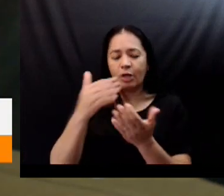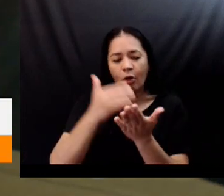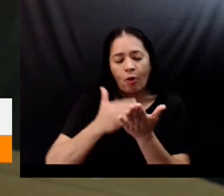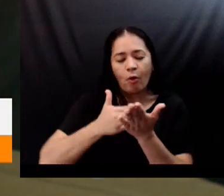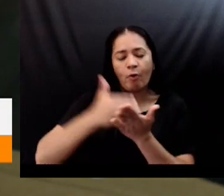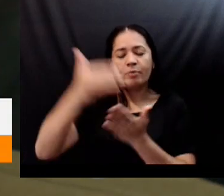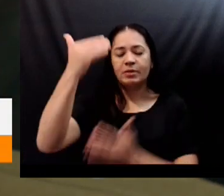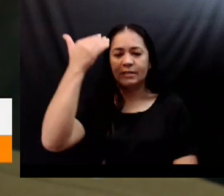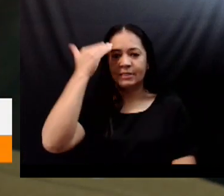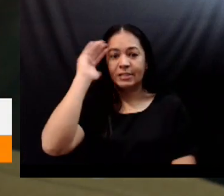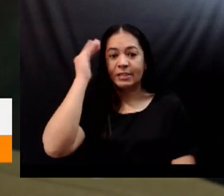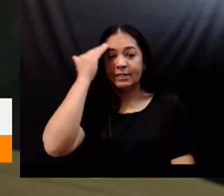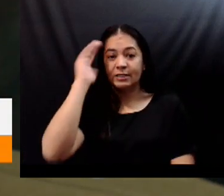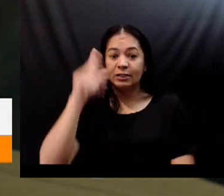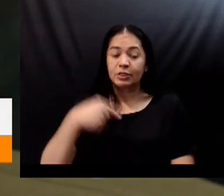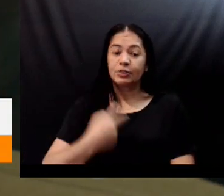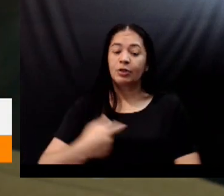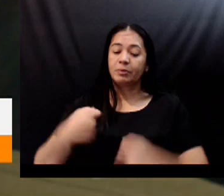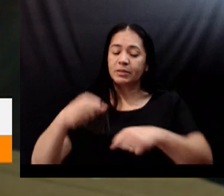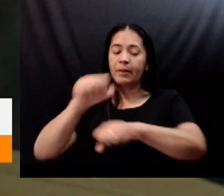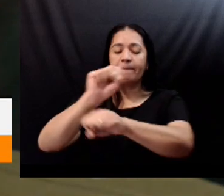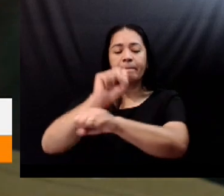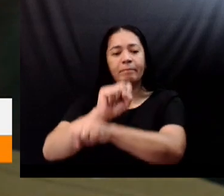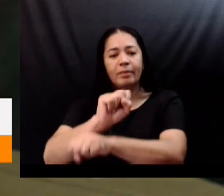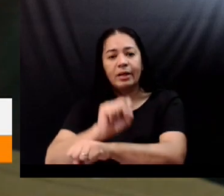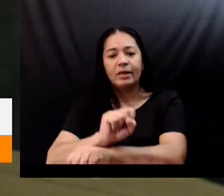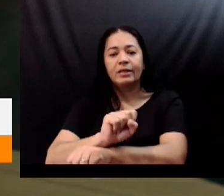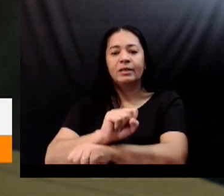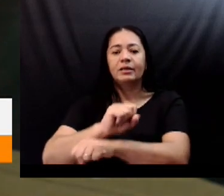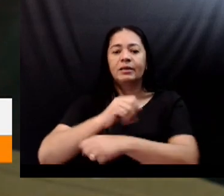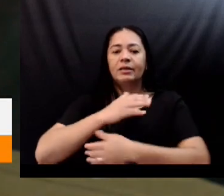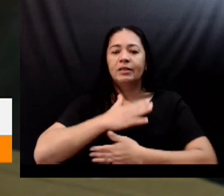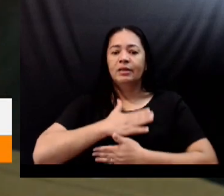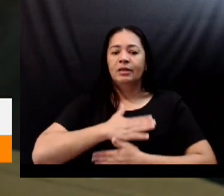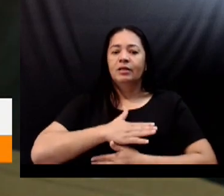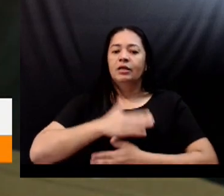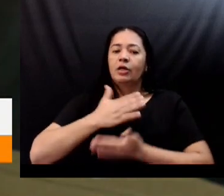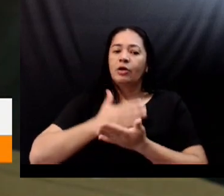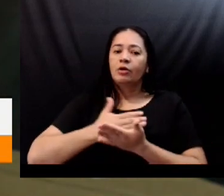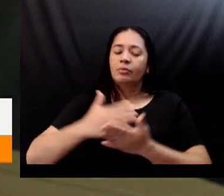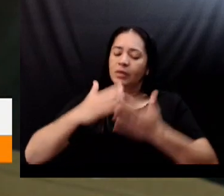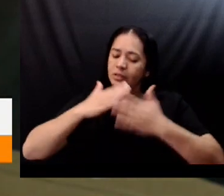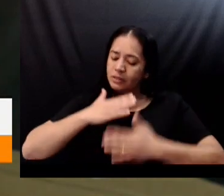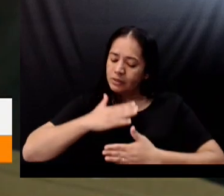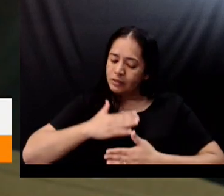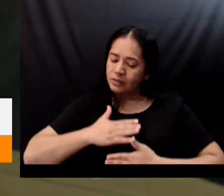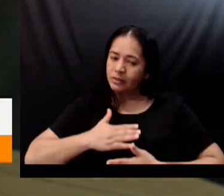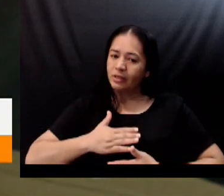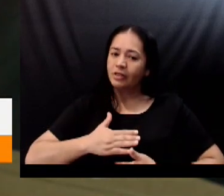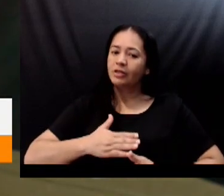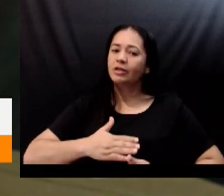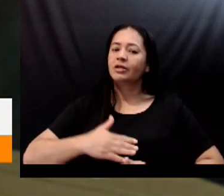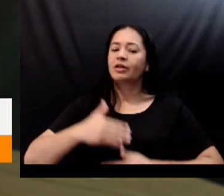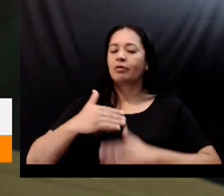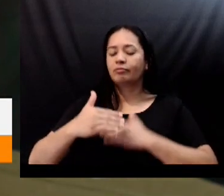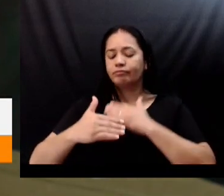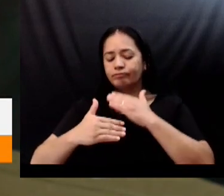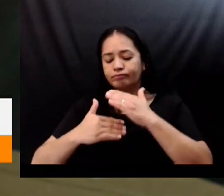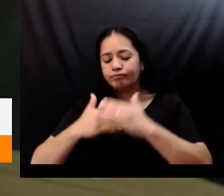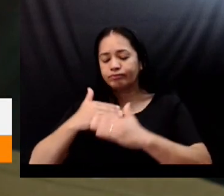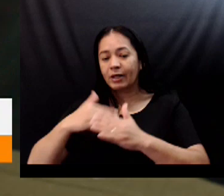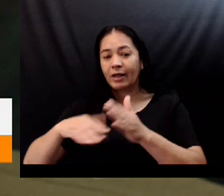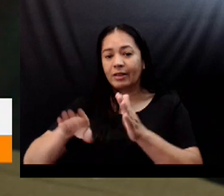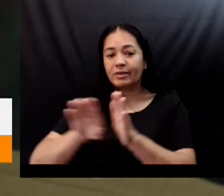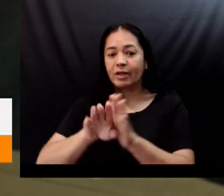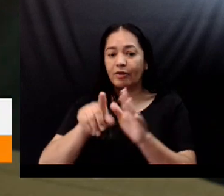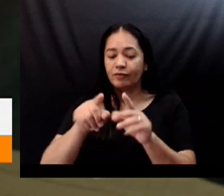a gente precisa parar. E a gente começa devagar, até você perceber e ser automático